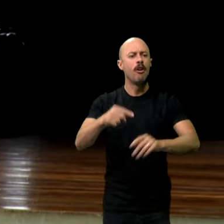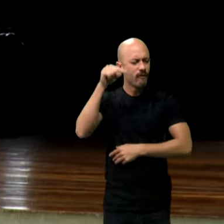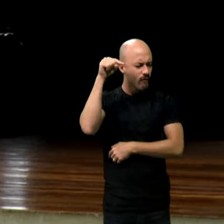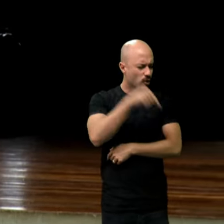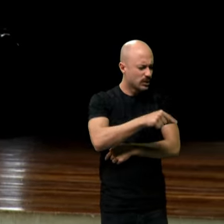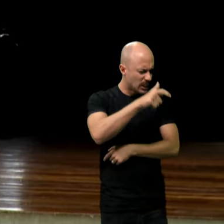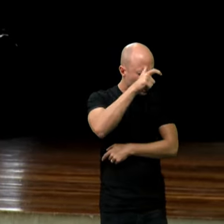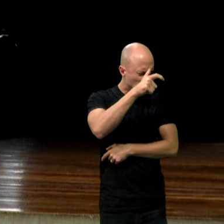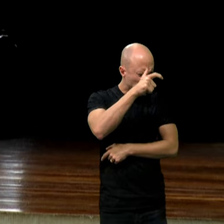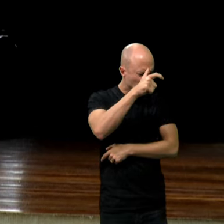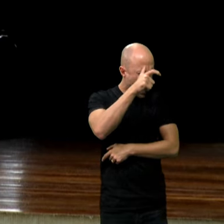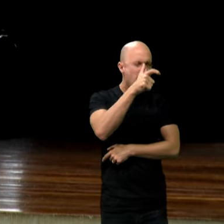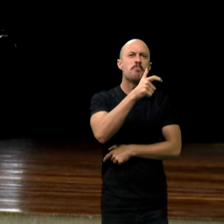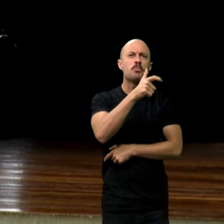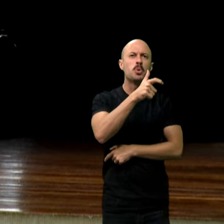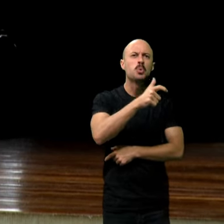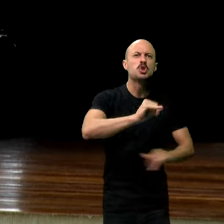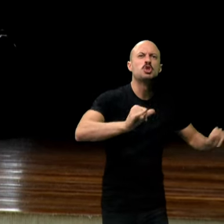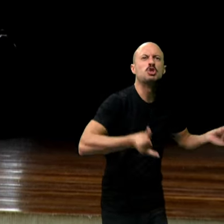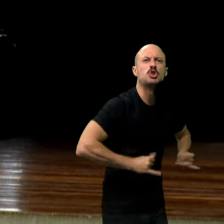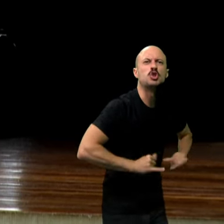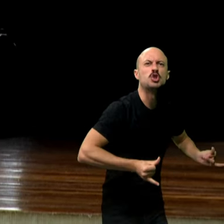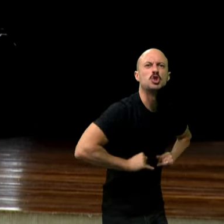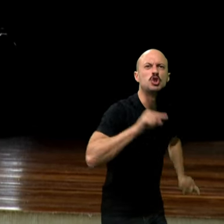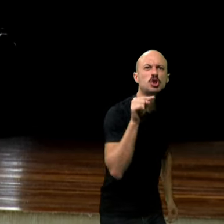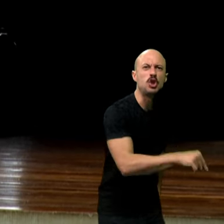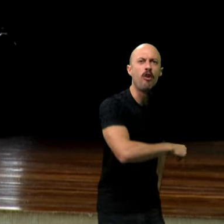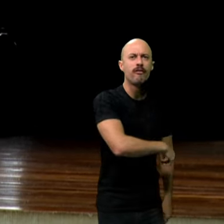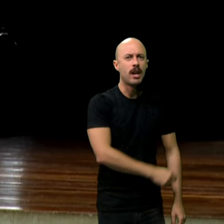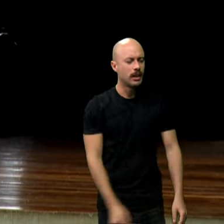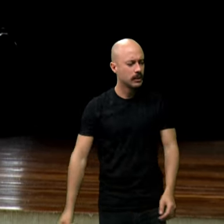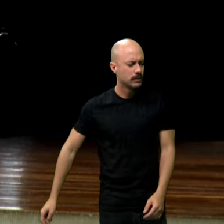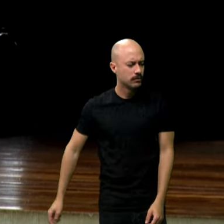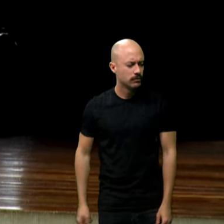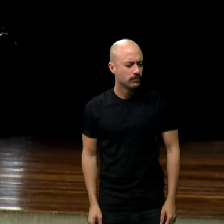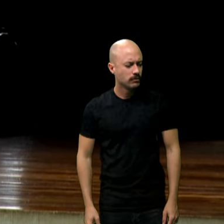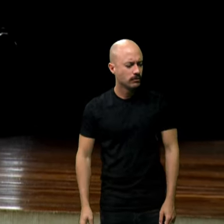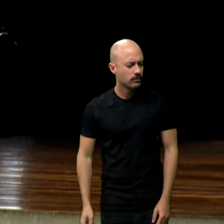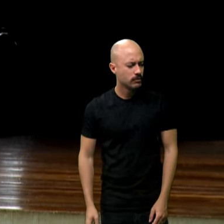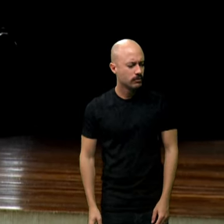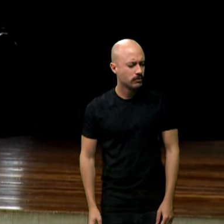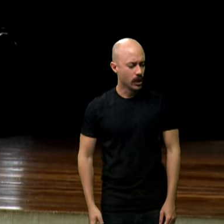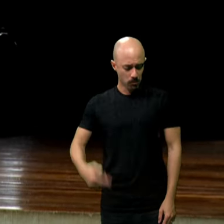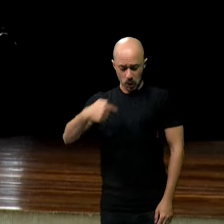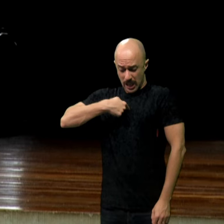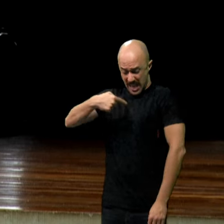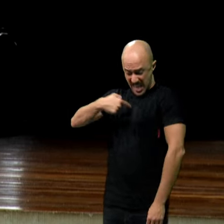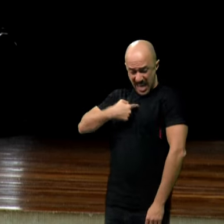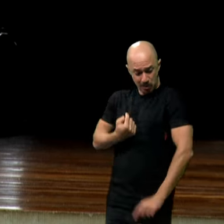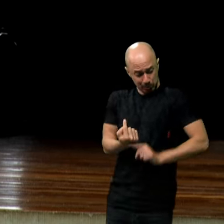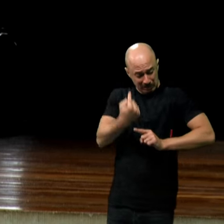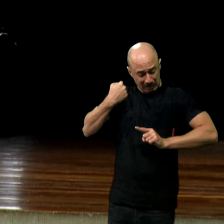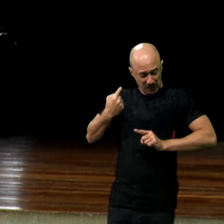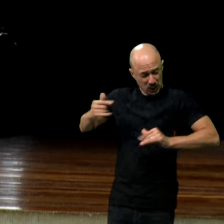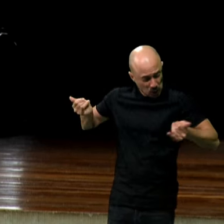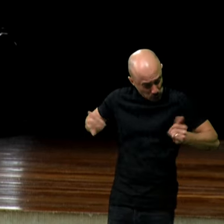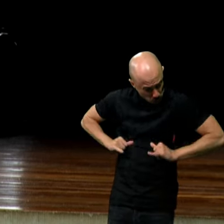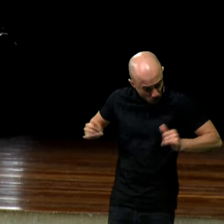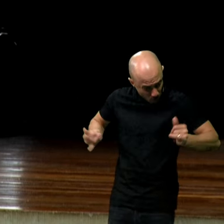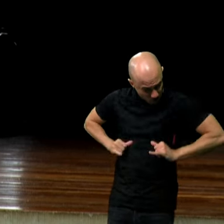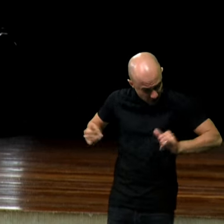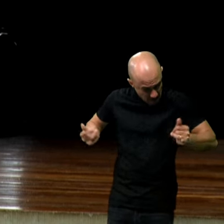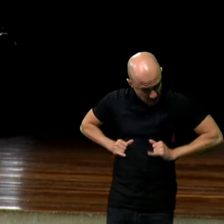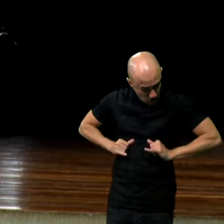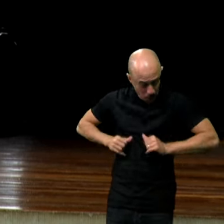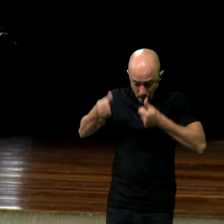Não, fale de novo. Diga, sofra diabo. Porque na pior das minhas dores